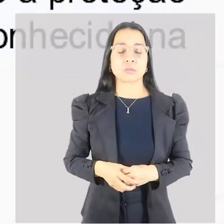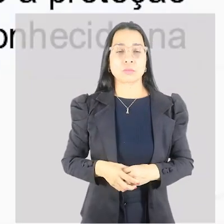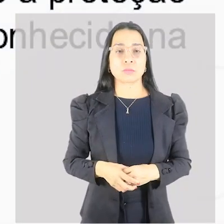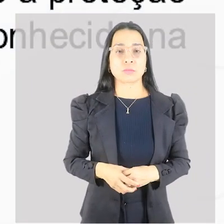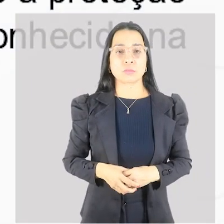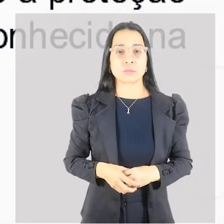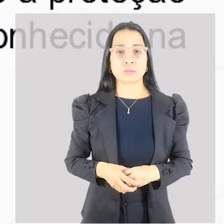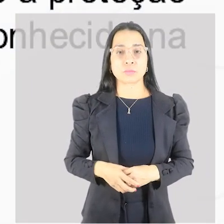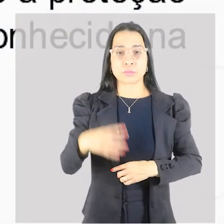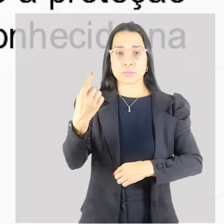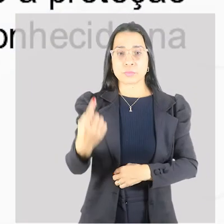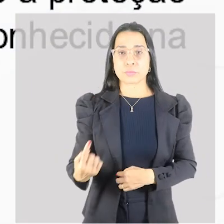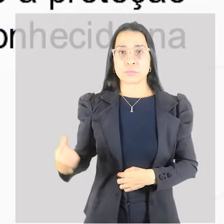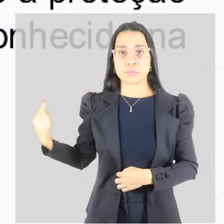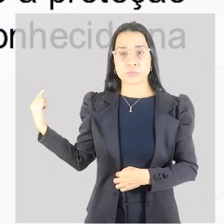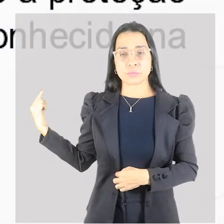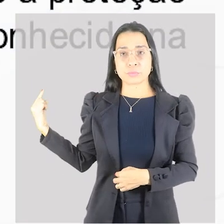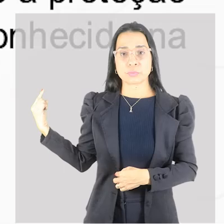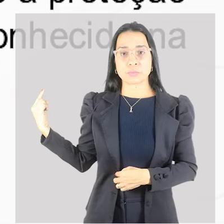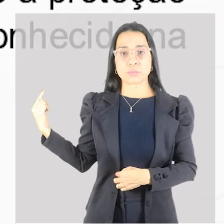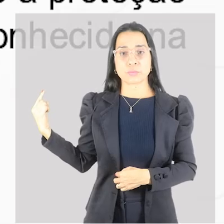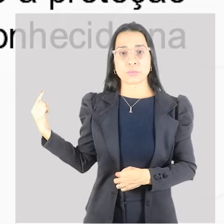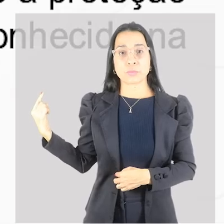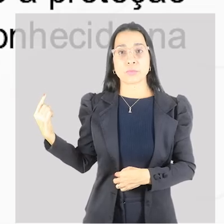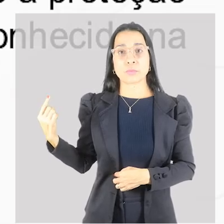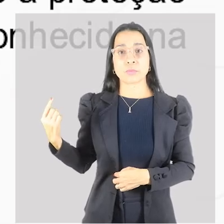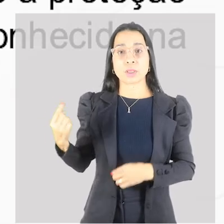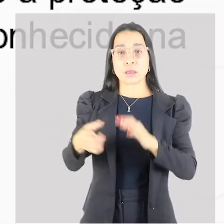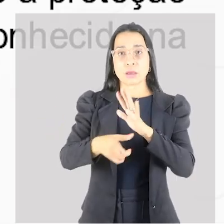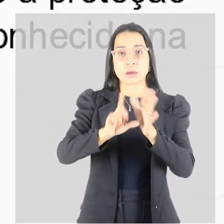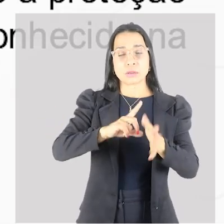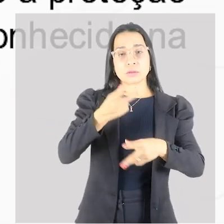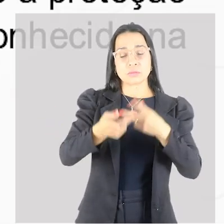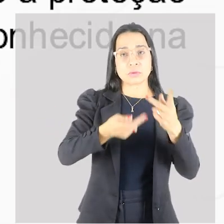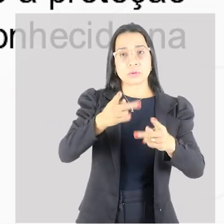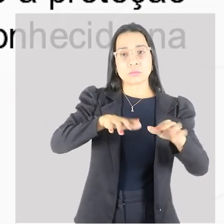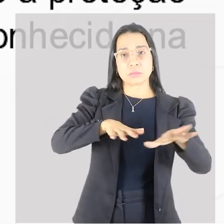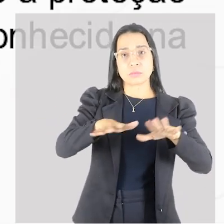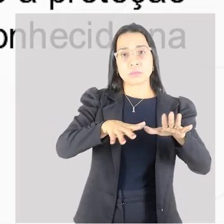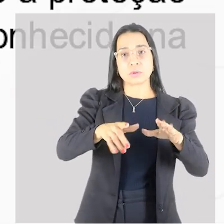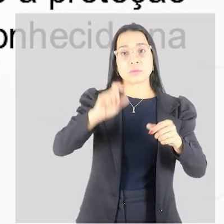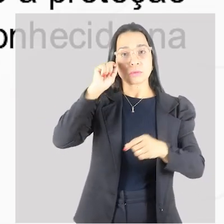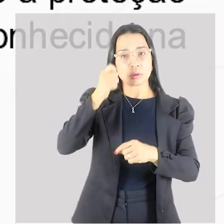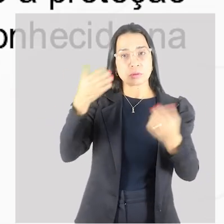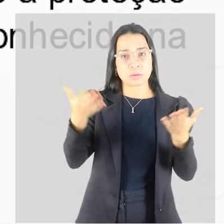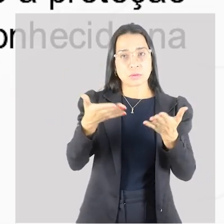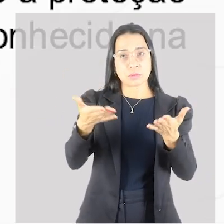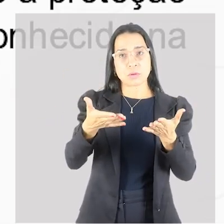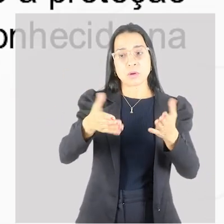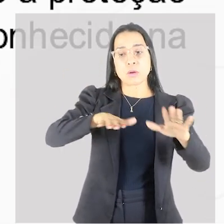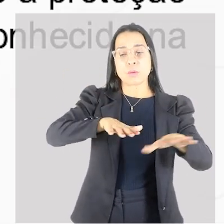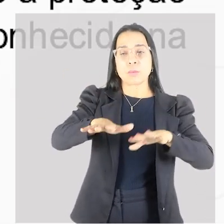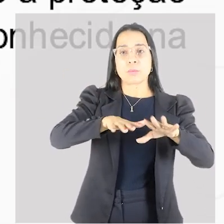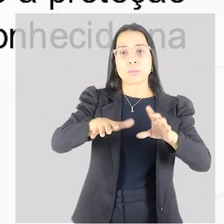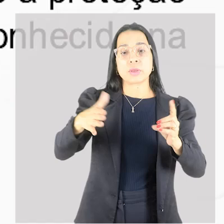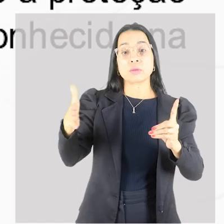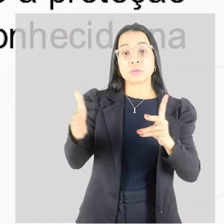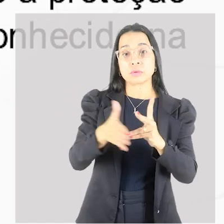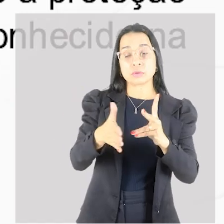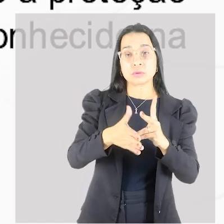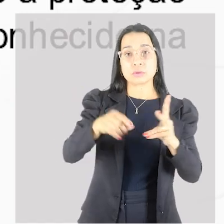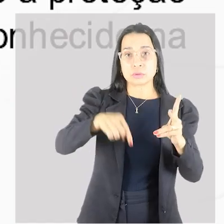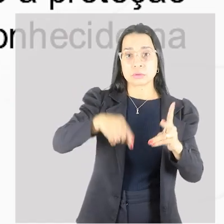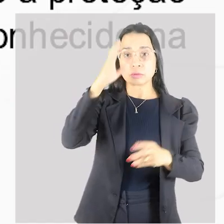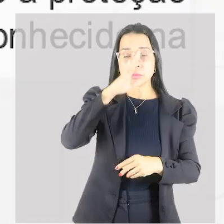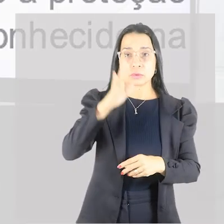Movimento indígena no Brasil. A gente falou ainda há pouco do movimento negro, vamos falar um pouco do movimento indígena brasileiro. O movimento indígena